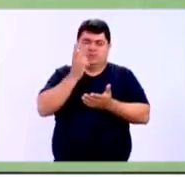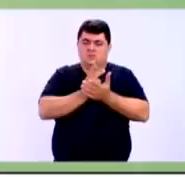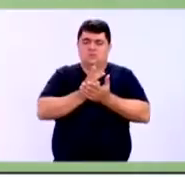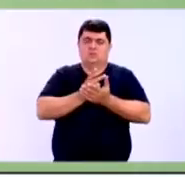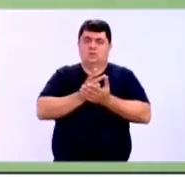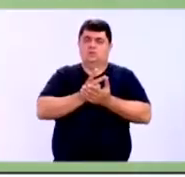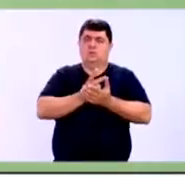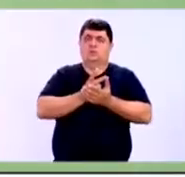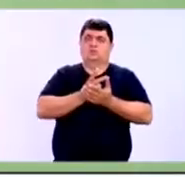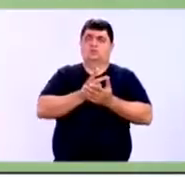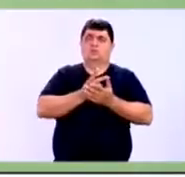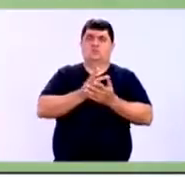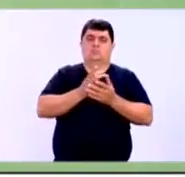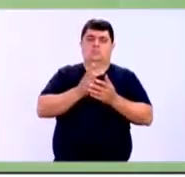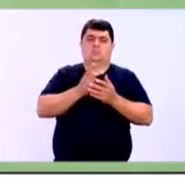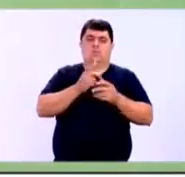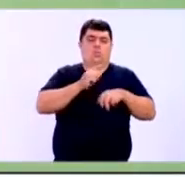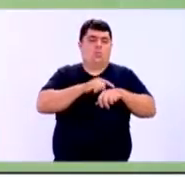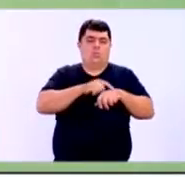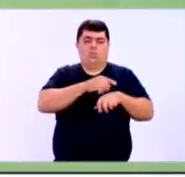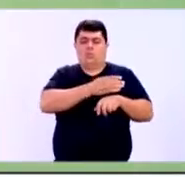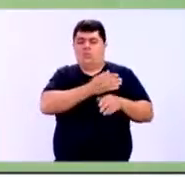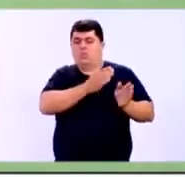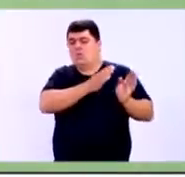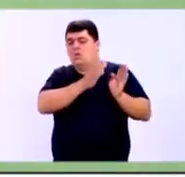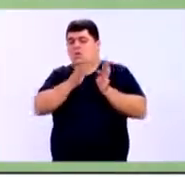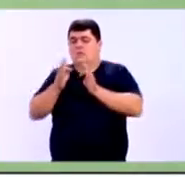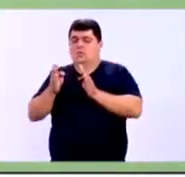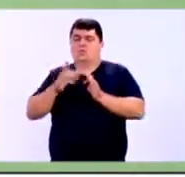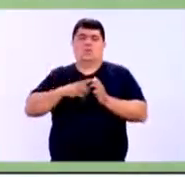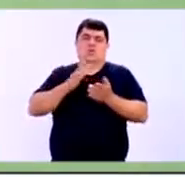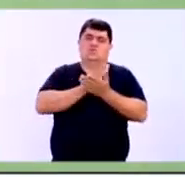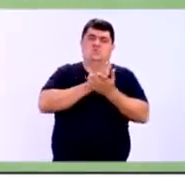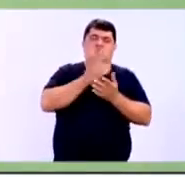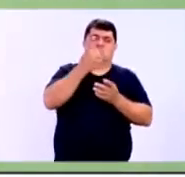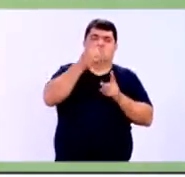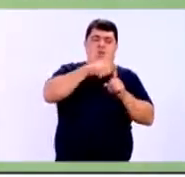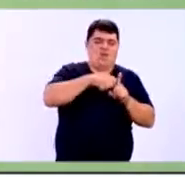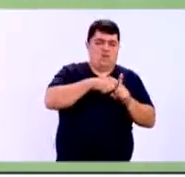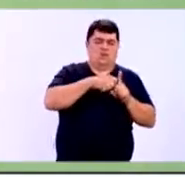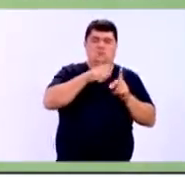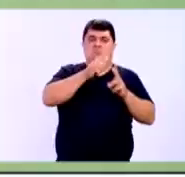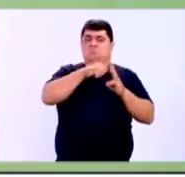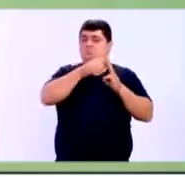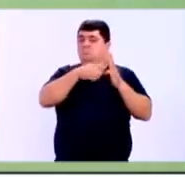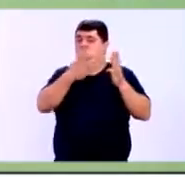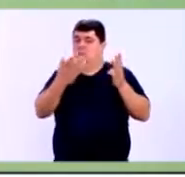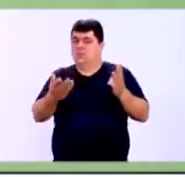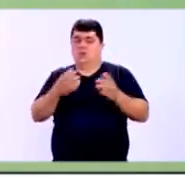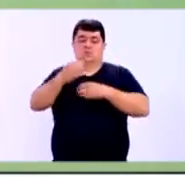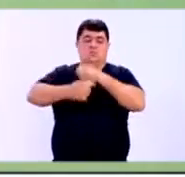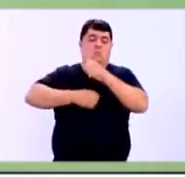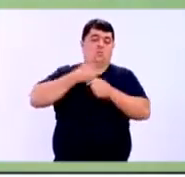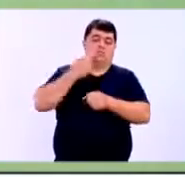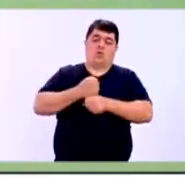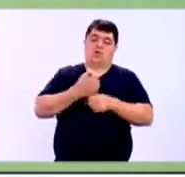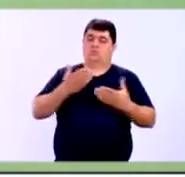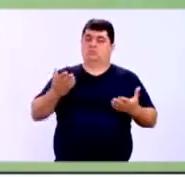longo de um determinado período. Ele é mensal, trimestral, semestral ou anual.